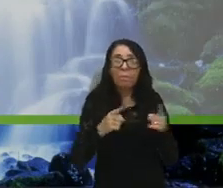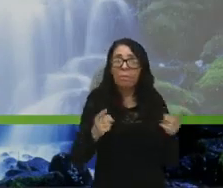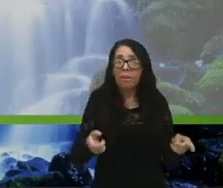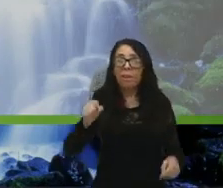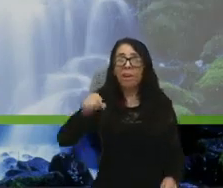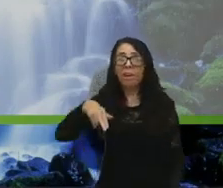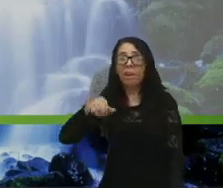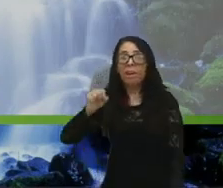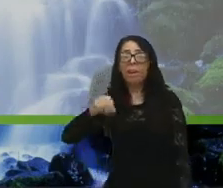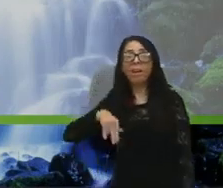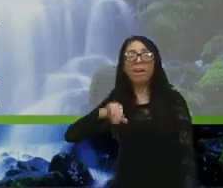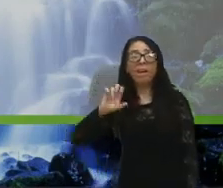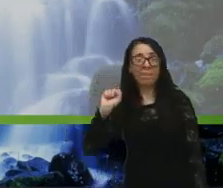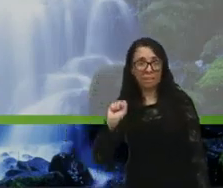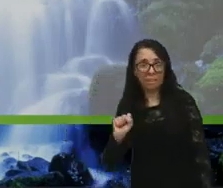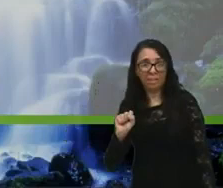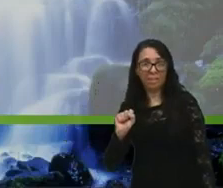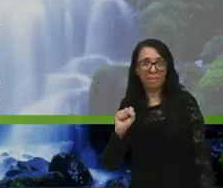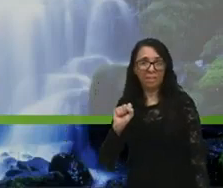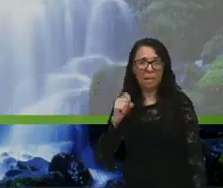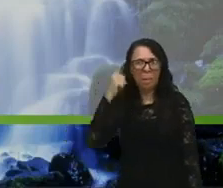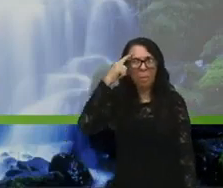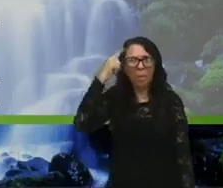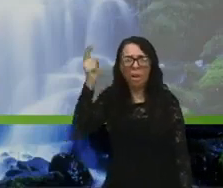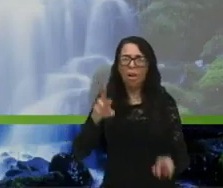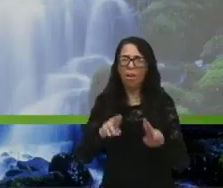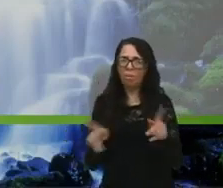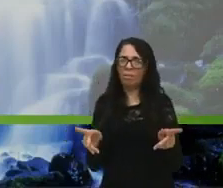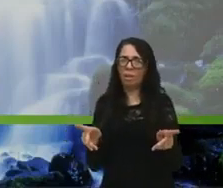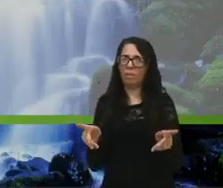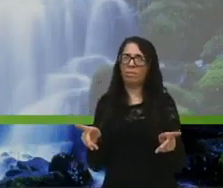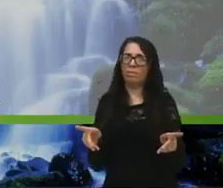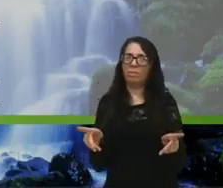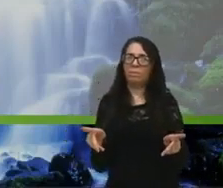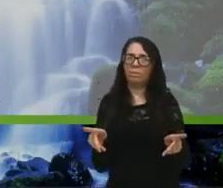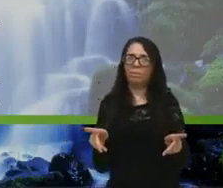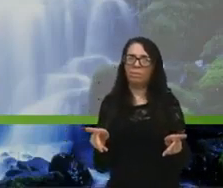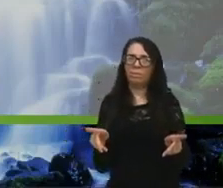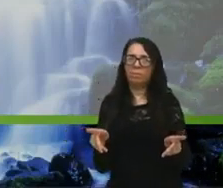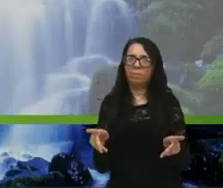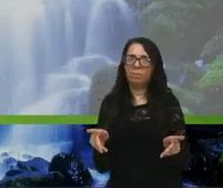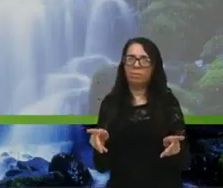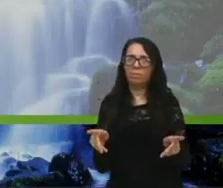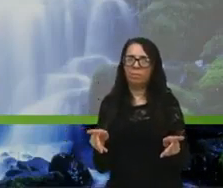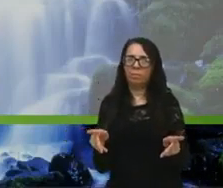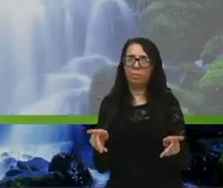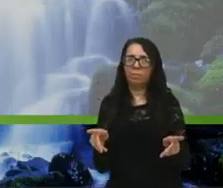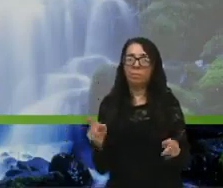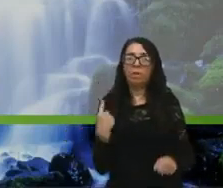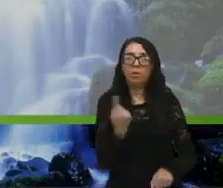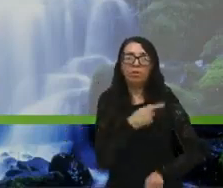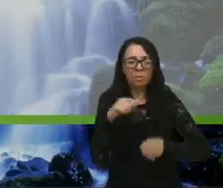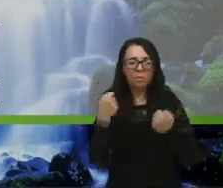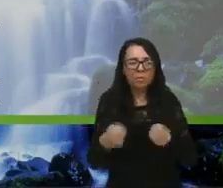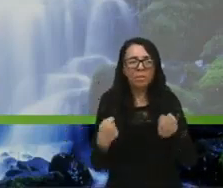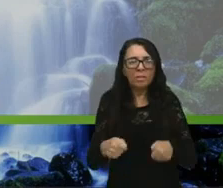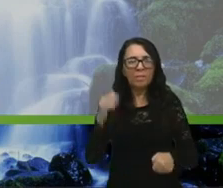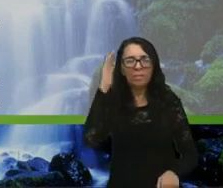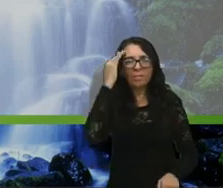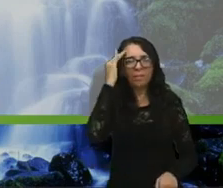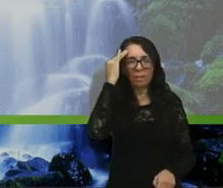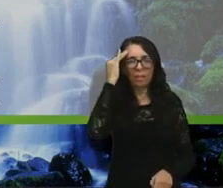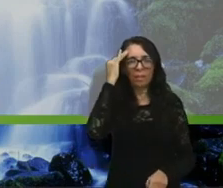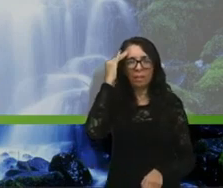está conquistando, a ênfase não está no emprego que você tem, a ênfase não está nas coisas que